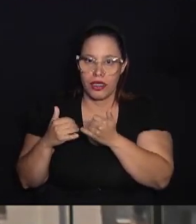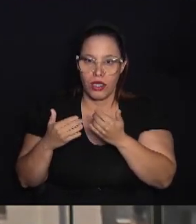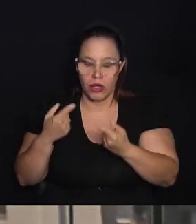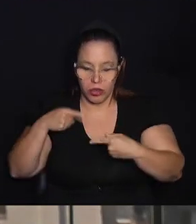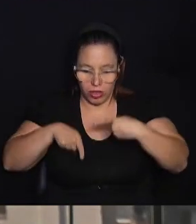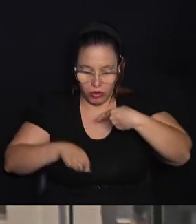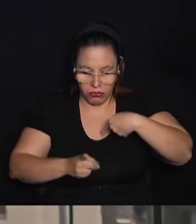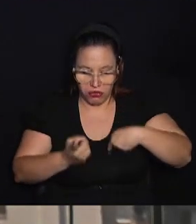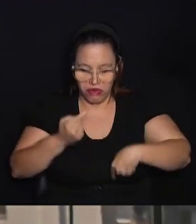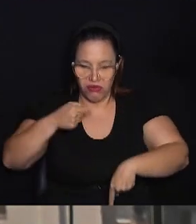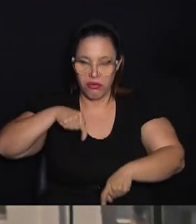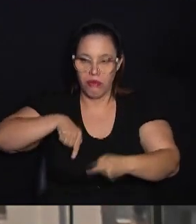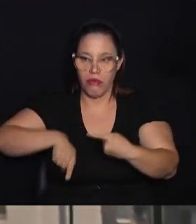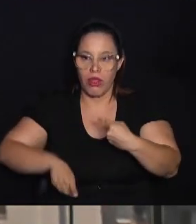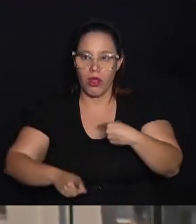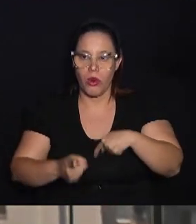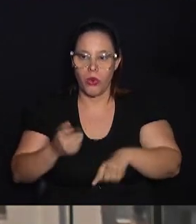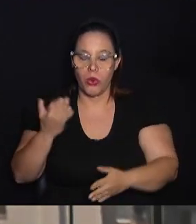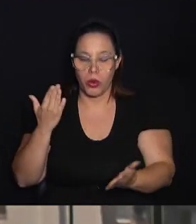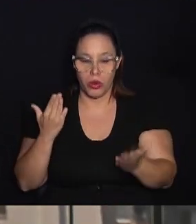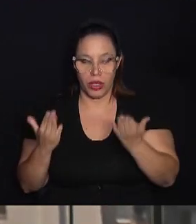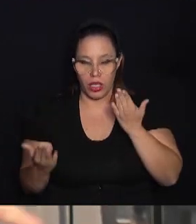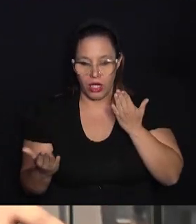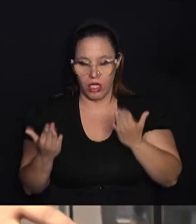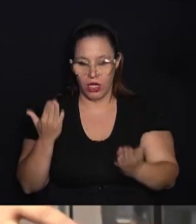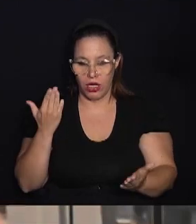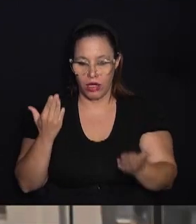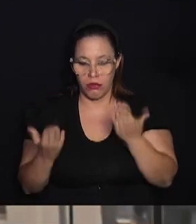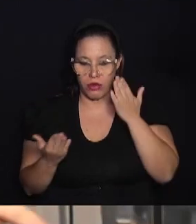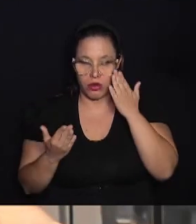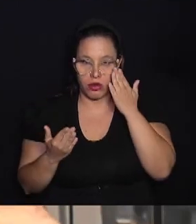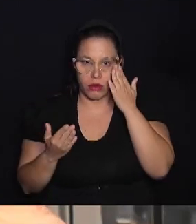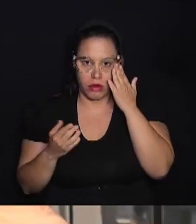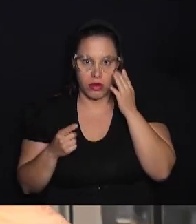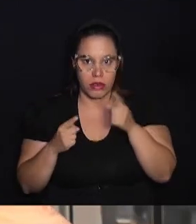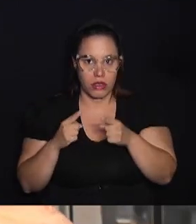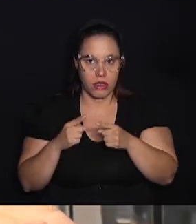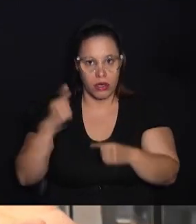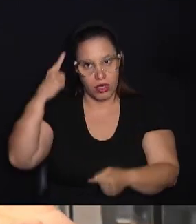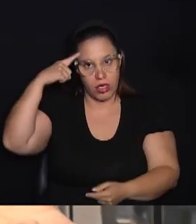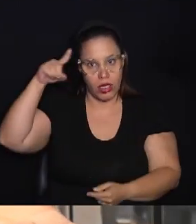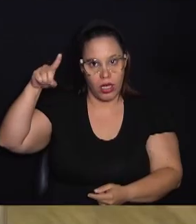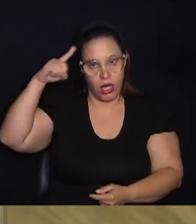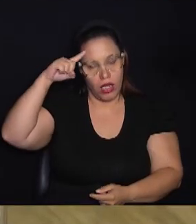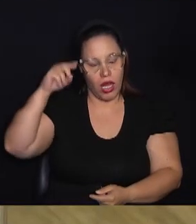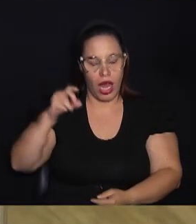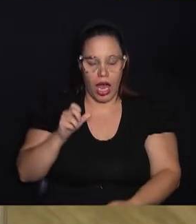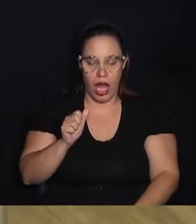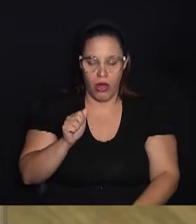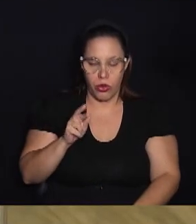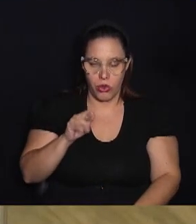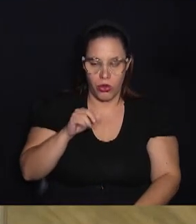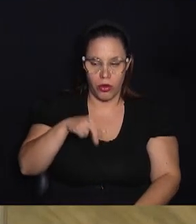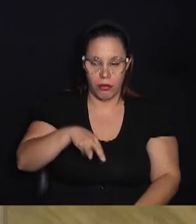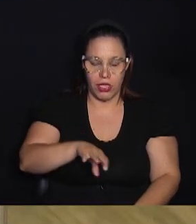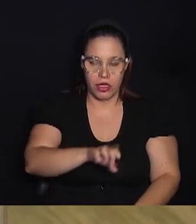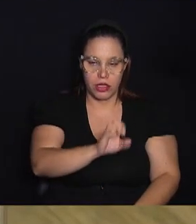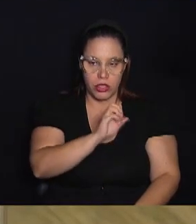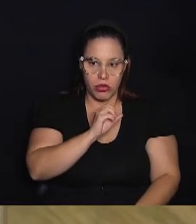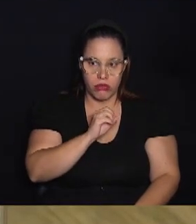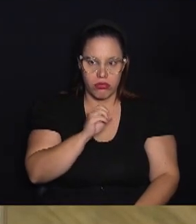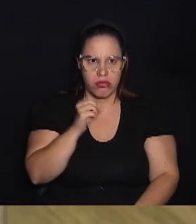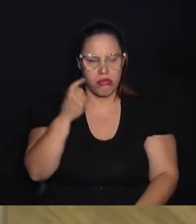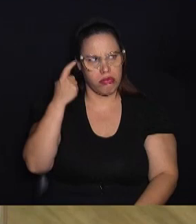respiração tal a gente encontra um equilíbrio né porque às vezes no dia a dia a gente vive tanto no automático que nós nem nos